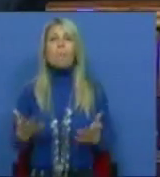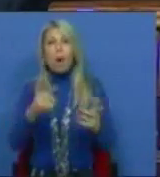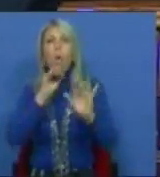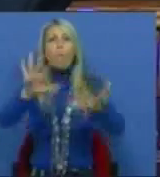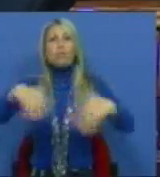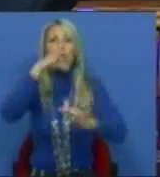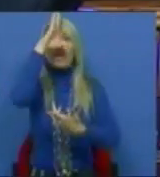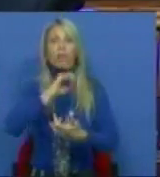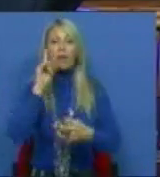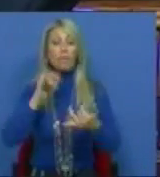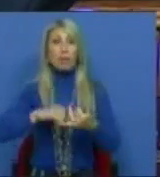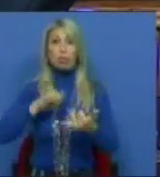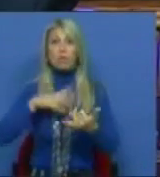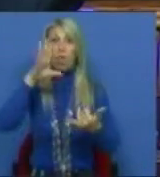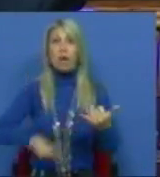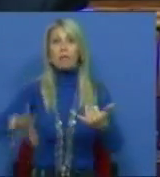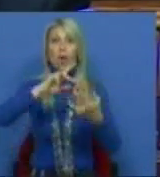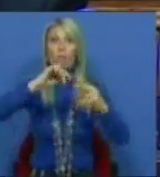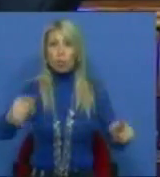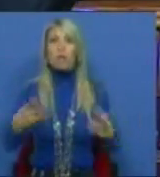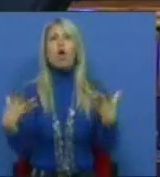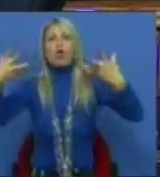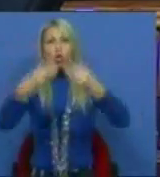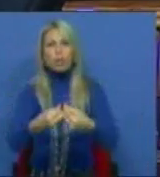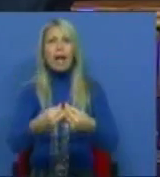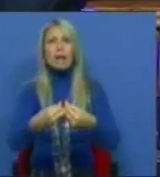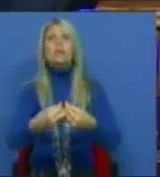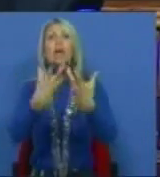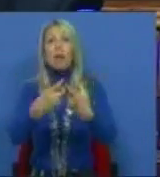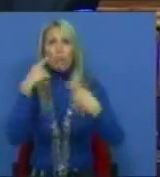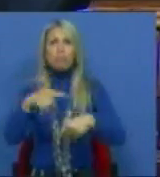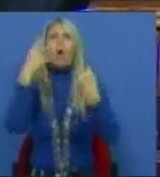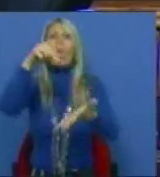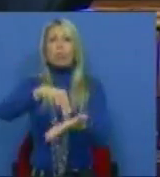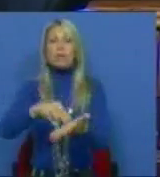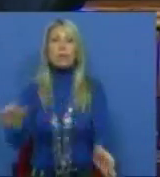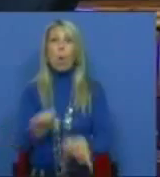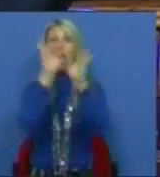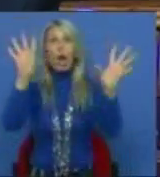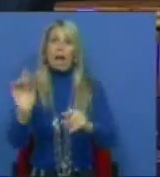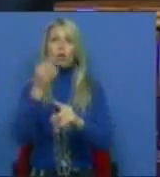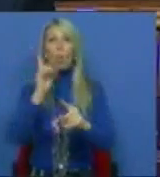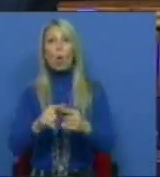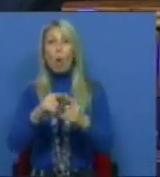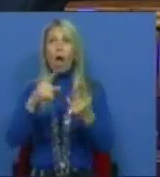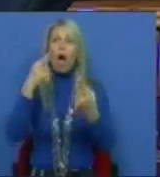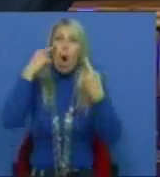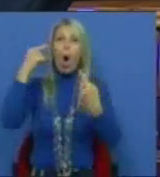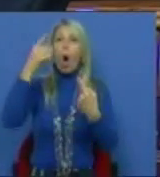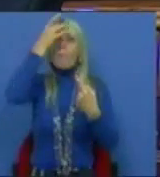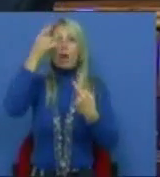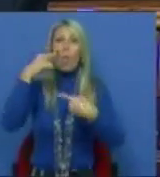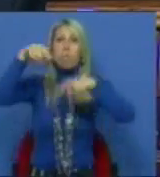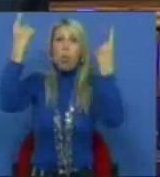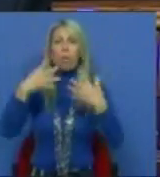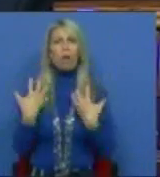Nacional de Municípios juntarem-se e terem uma posição clara sobre esta matéria, não deixando esta dúvida permanente na opinião pública e também em